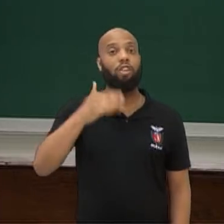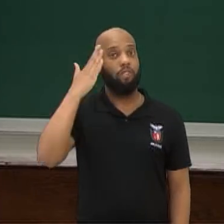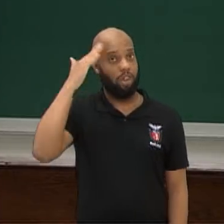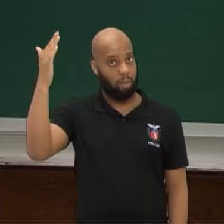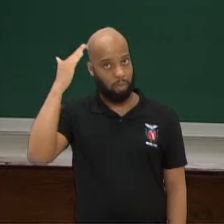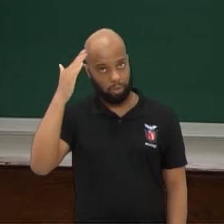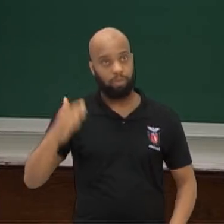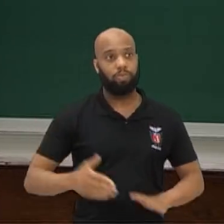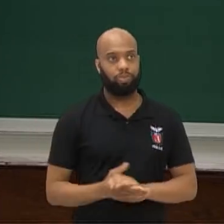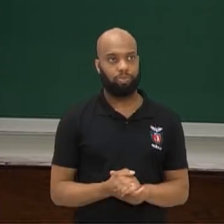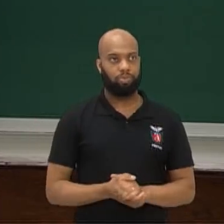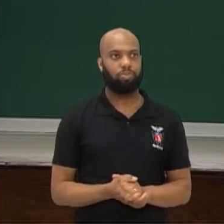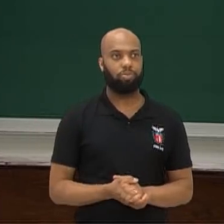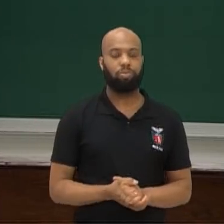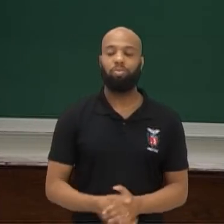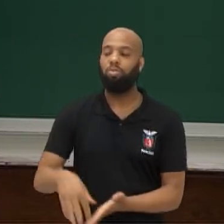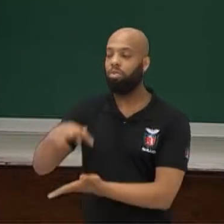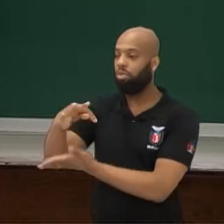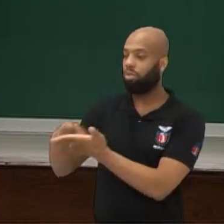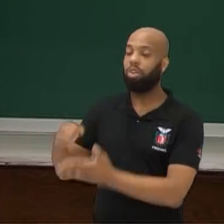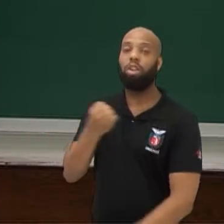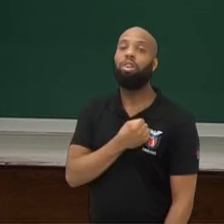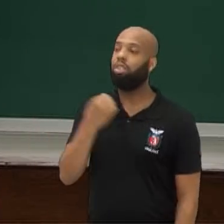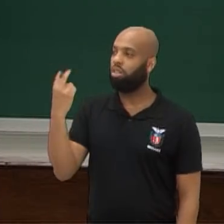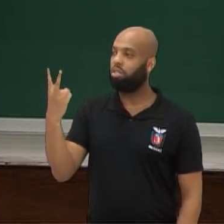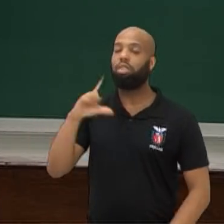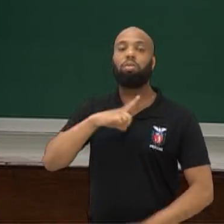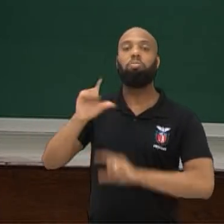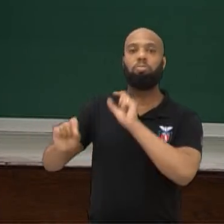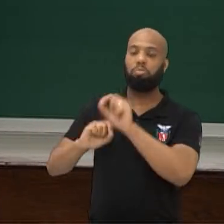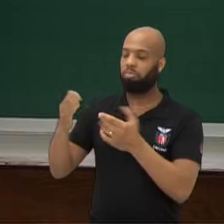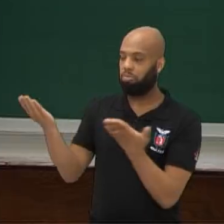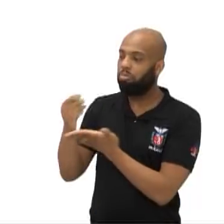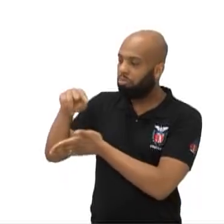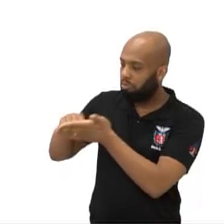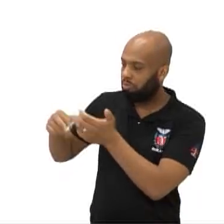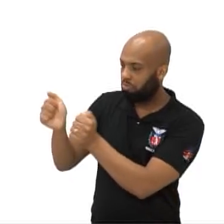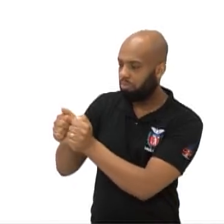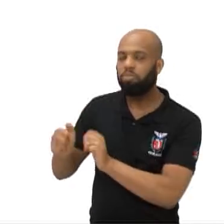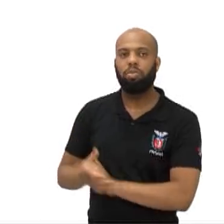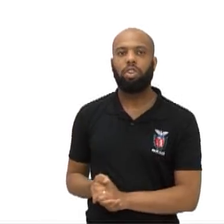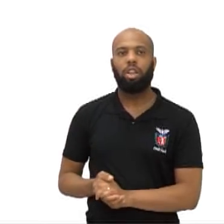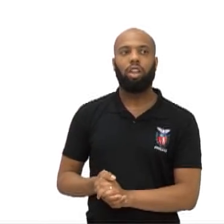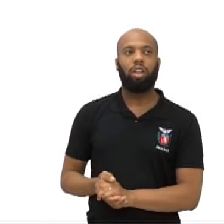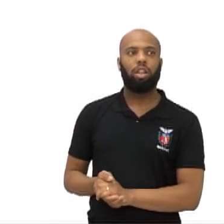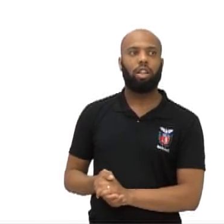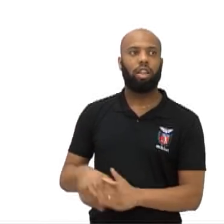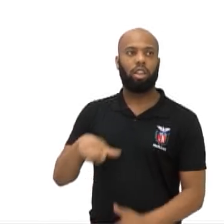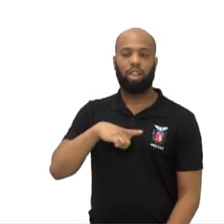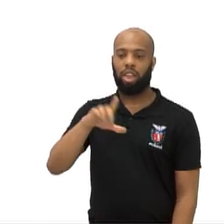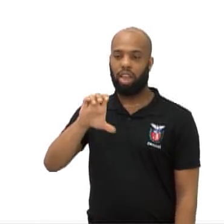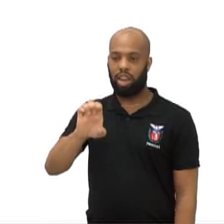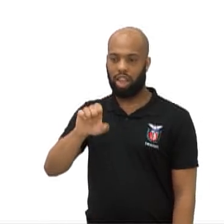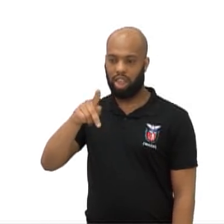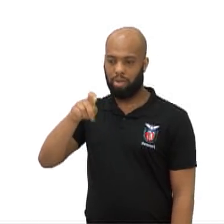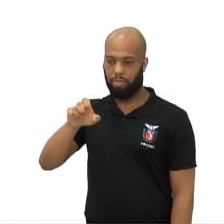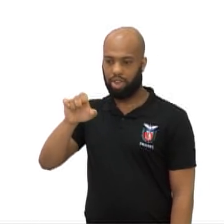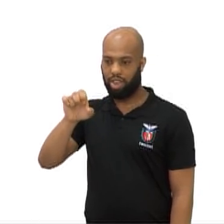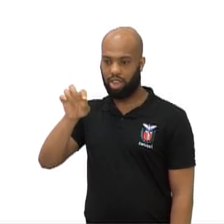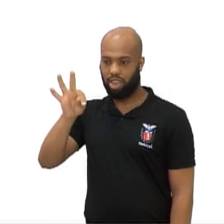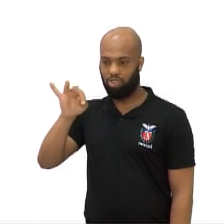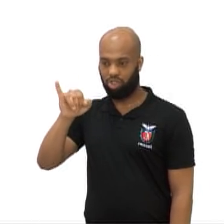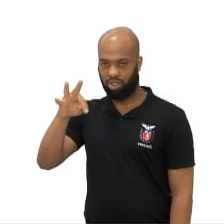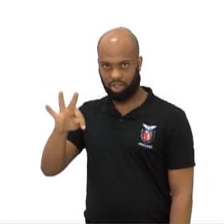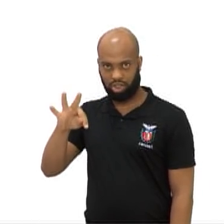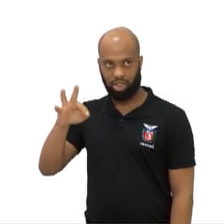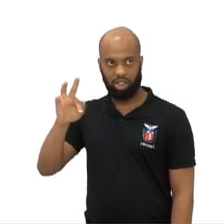internacional. No texto 2 a gente tem o seguinte, vamos ler aqui. Le Petit Prince foi elaborado